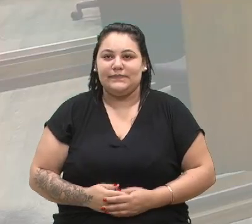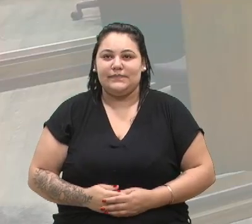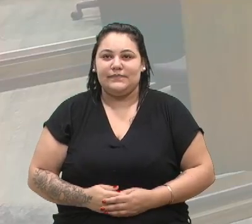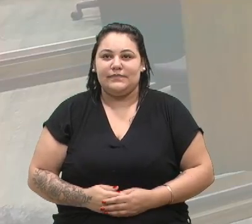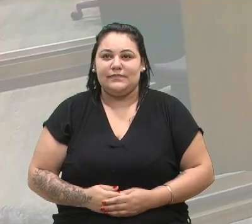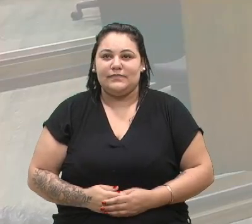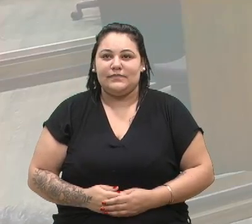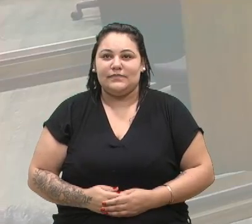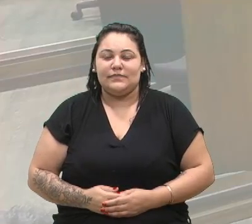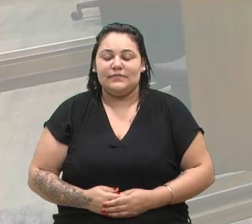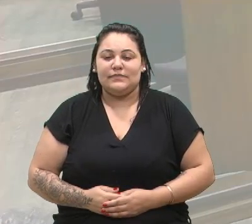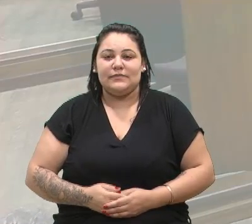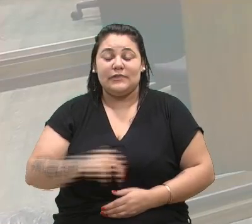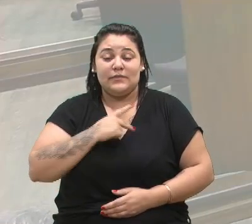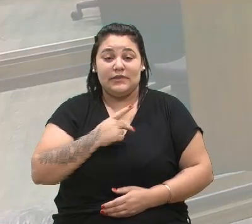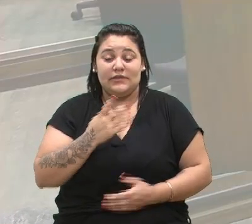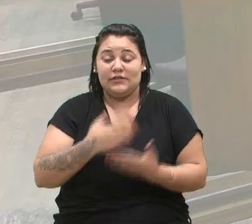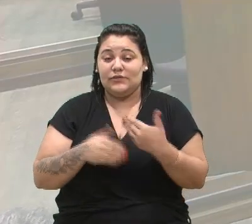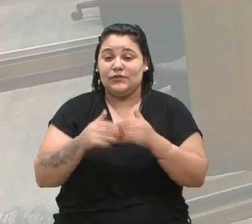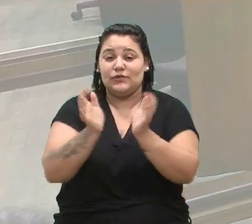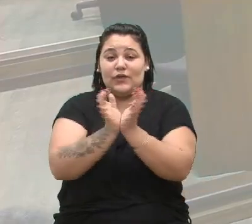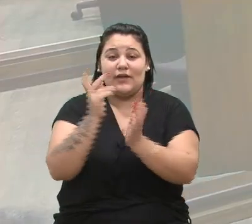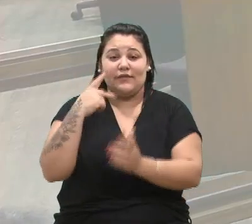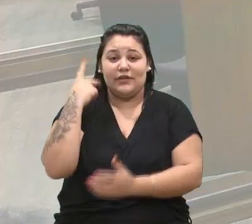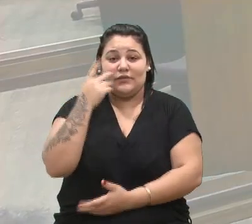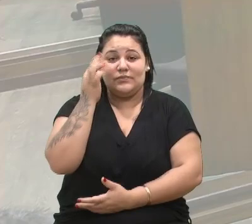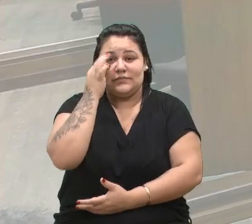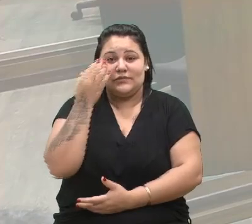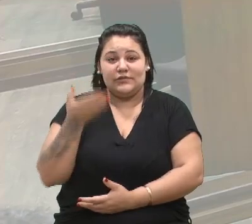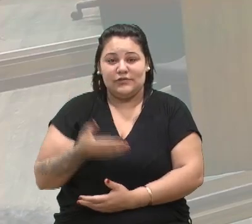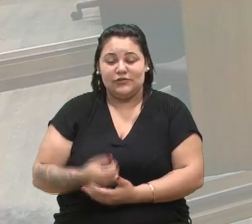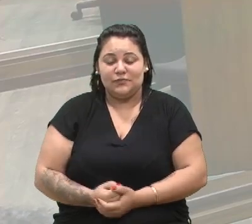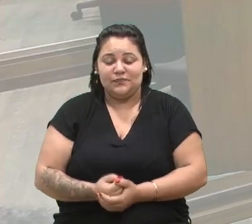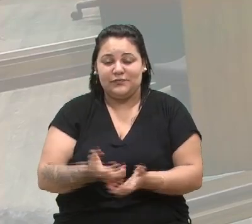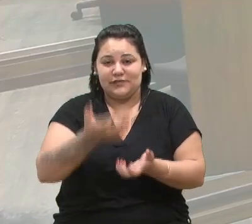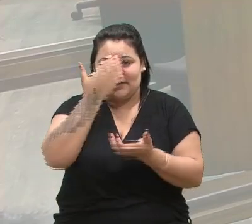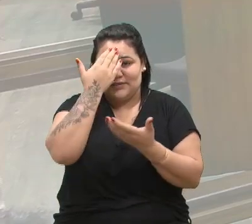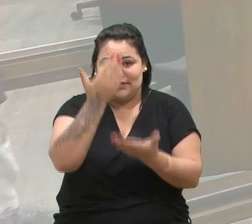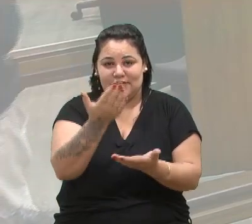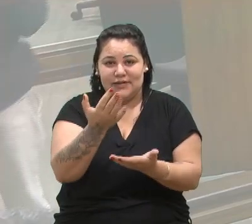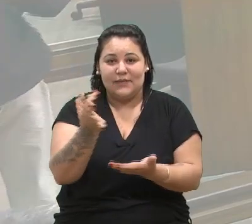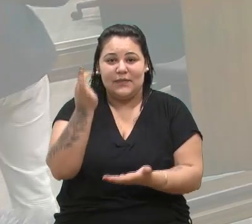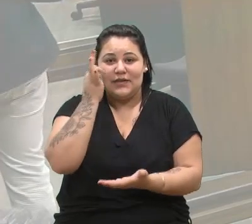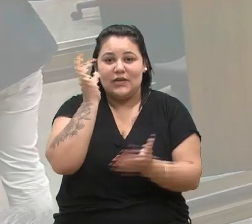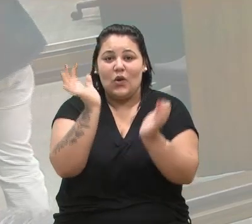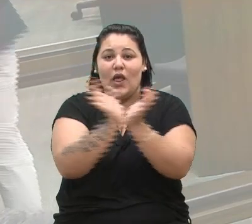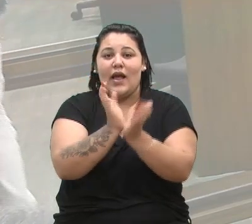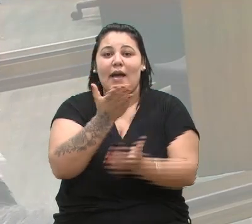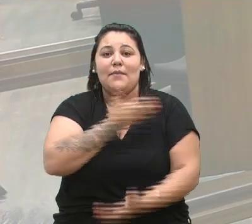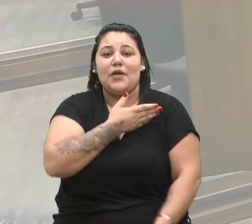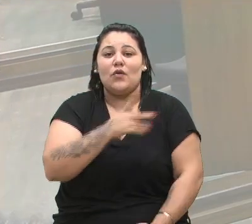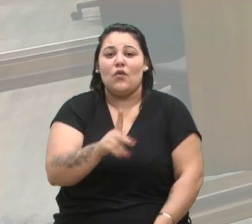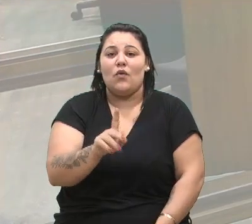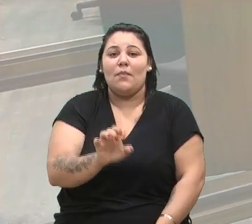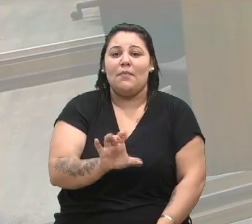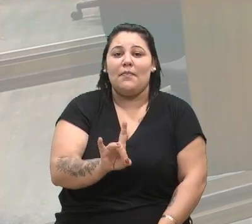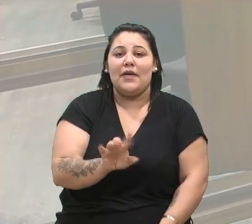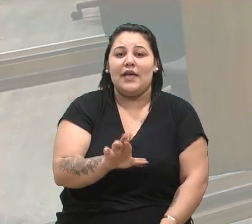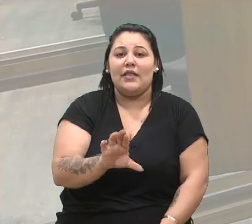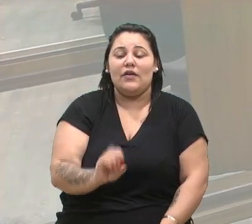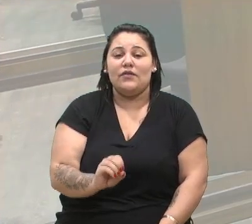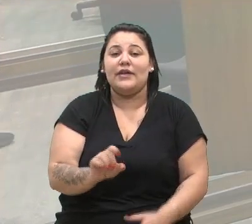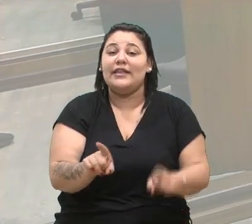Senhora Presidente, colegas vereadores, agradeço a presença do colega e amigo Pedro e a família